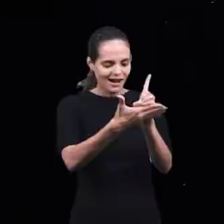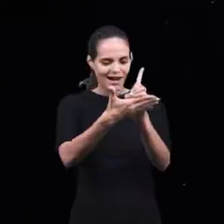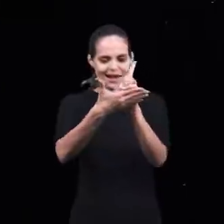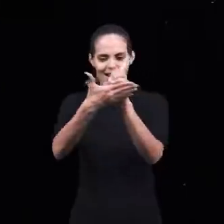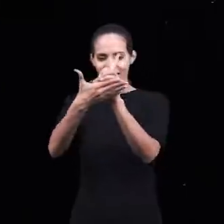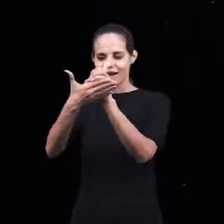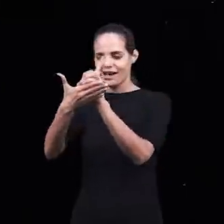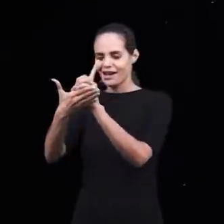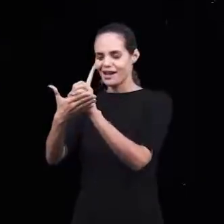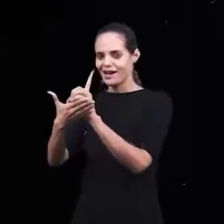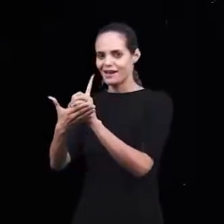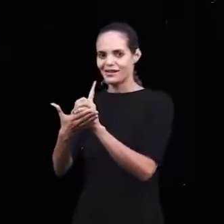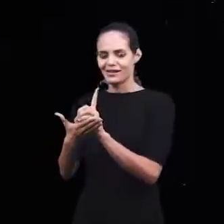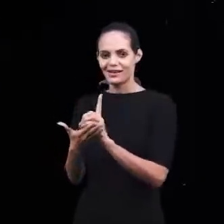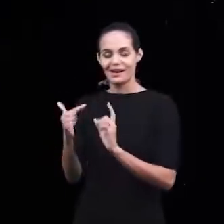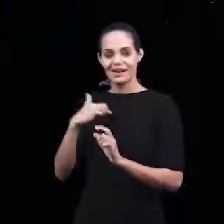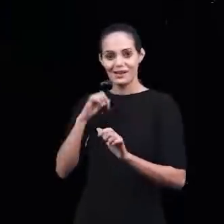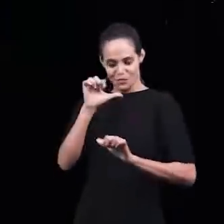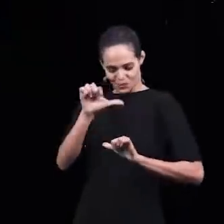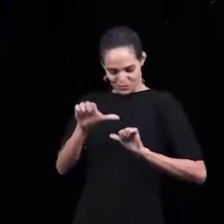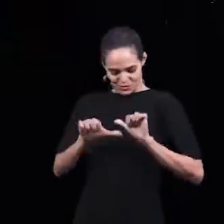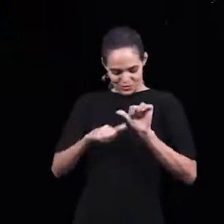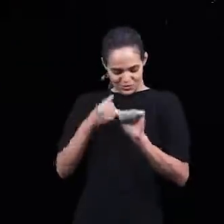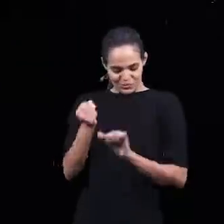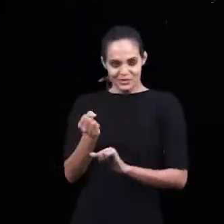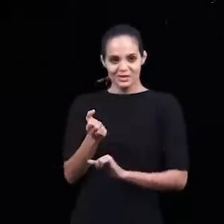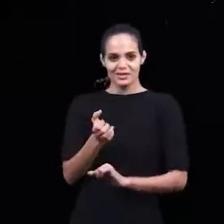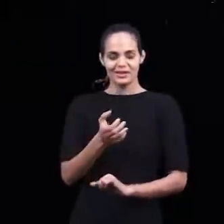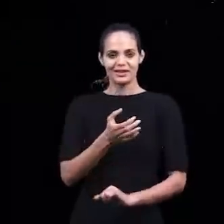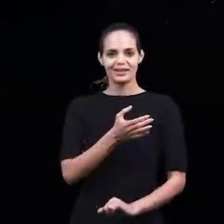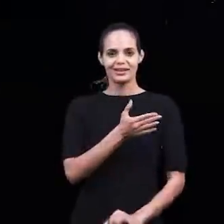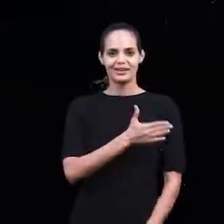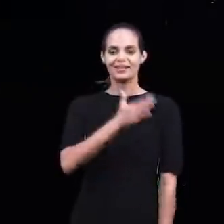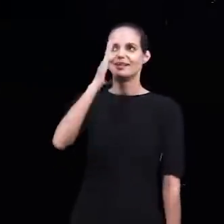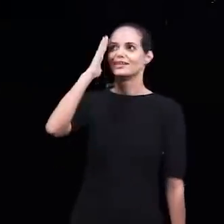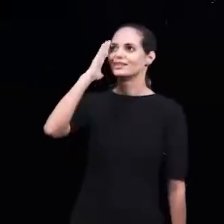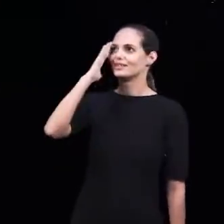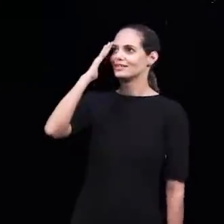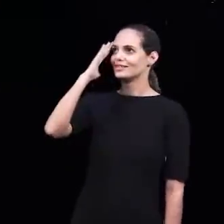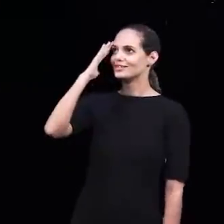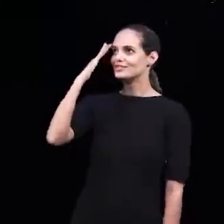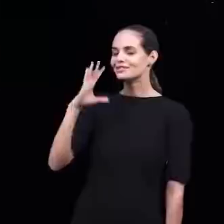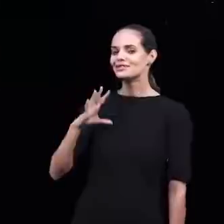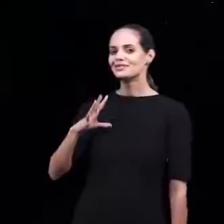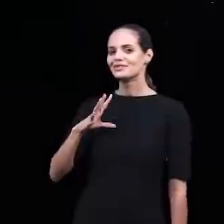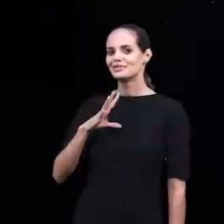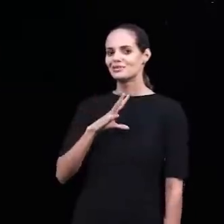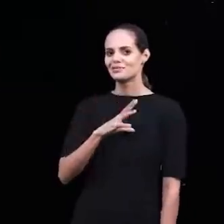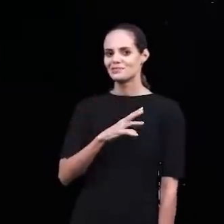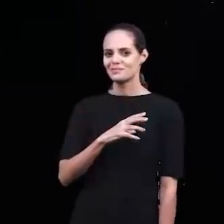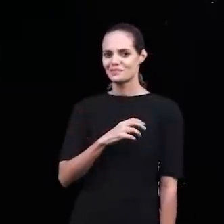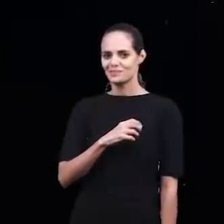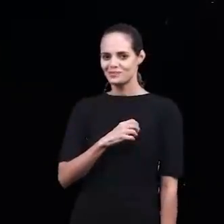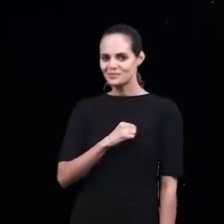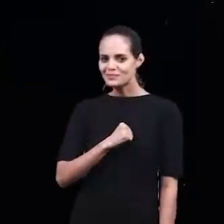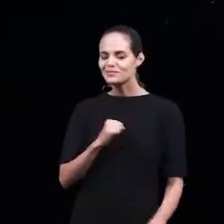Jesus. Nasci de novo para entender o amor